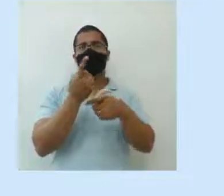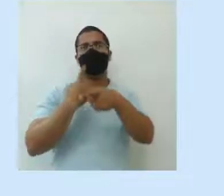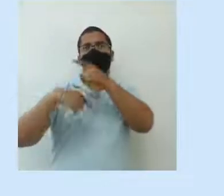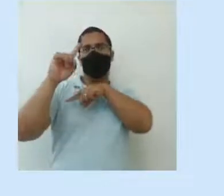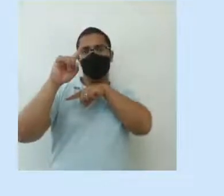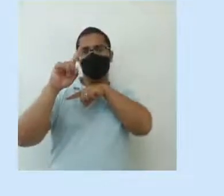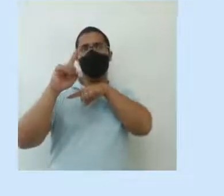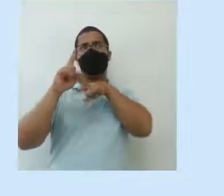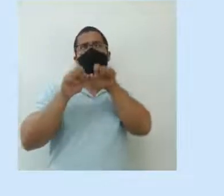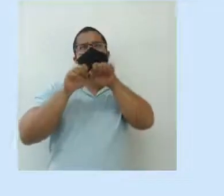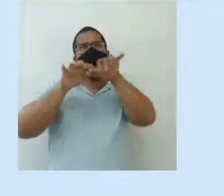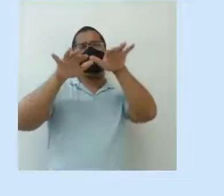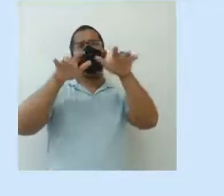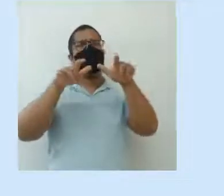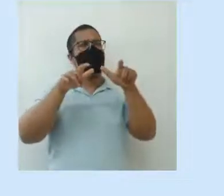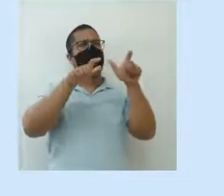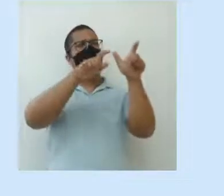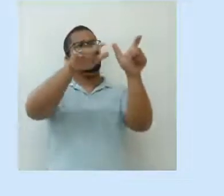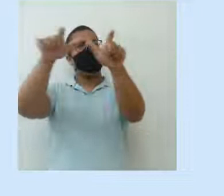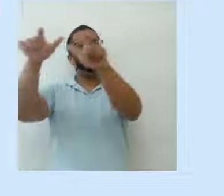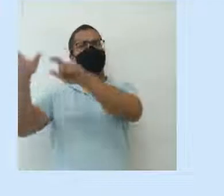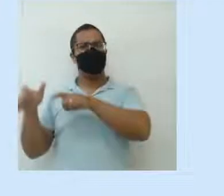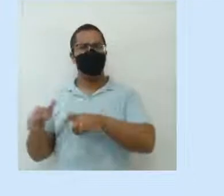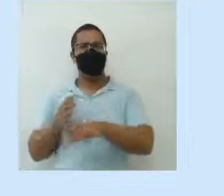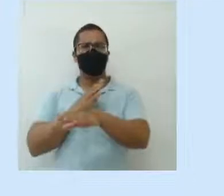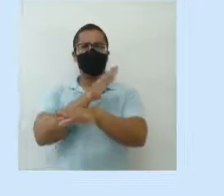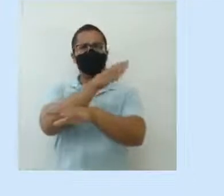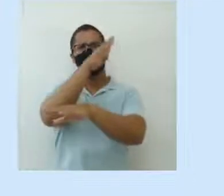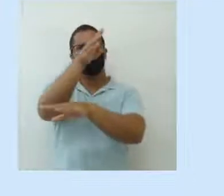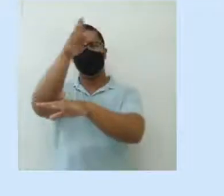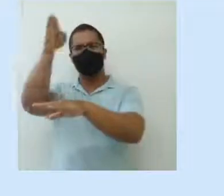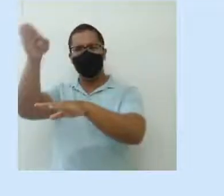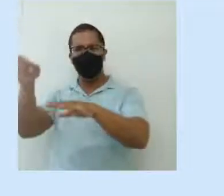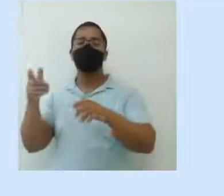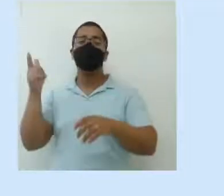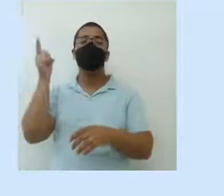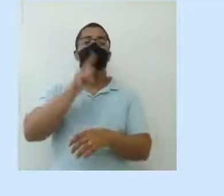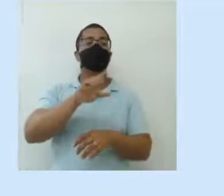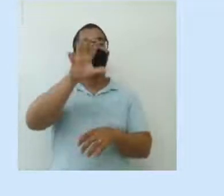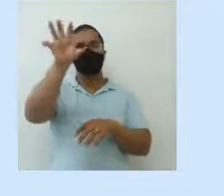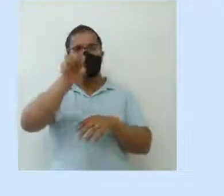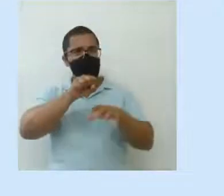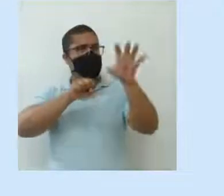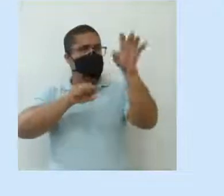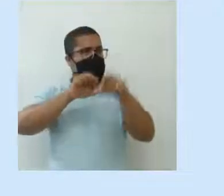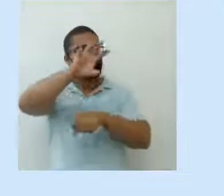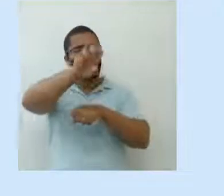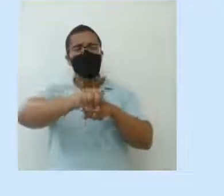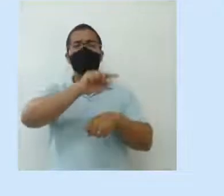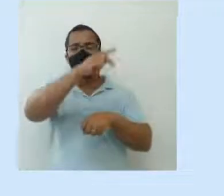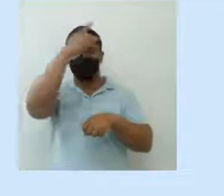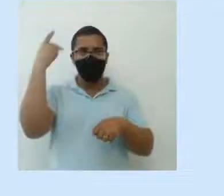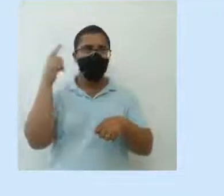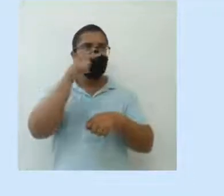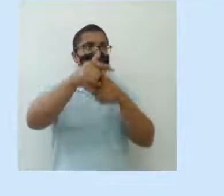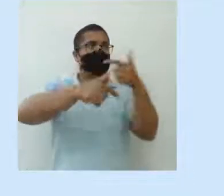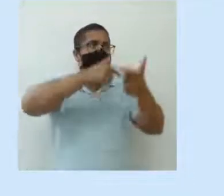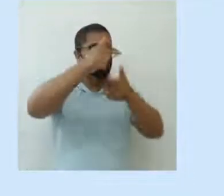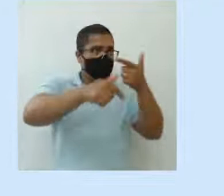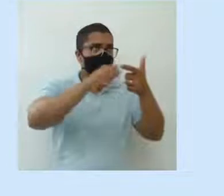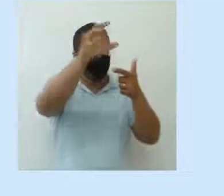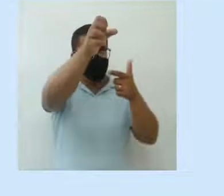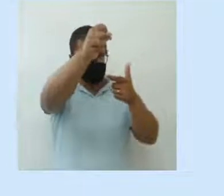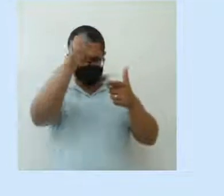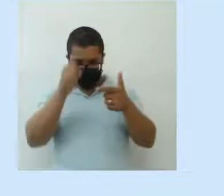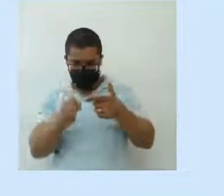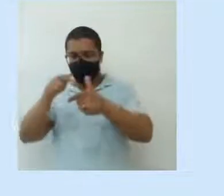o que? Conquistar regiões que pudesse absorver o que? A mão de obra excedente. Uma forma